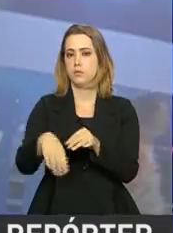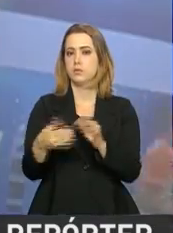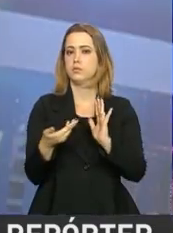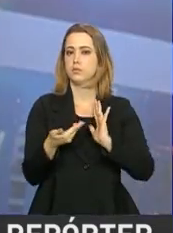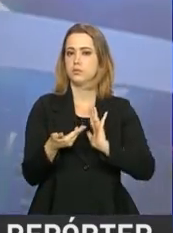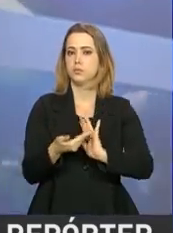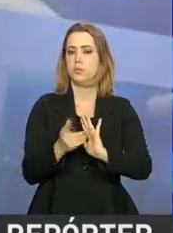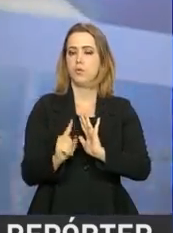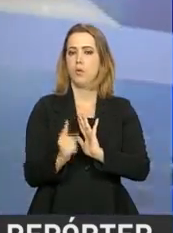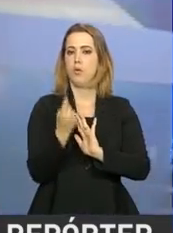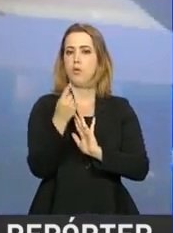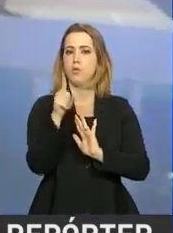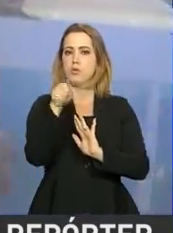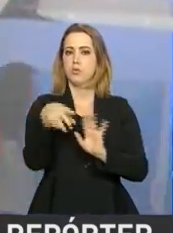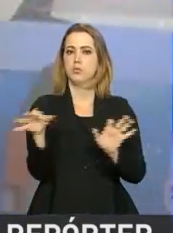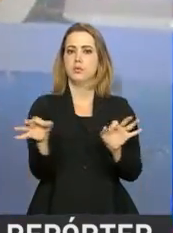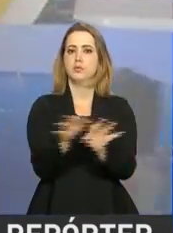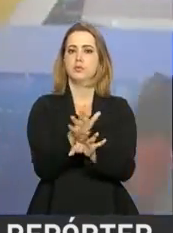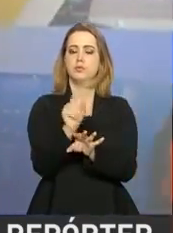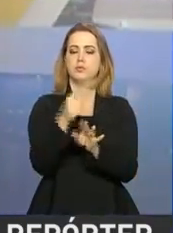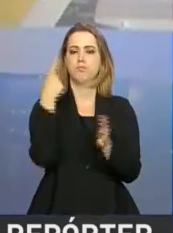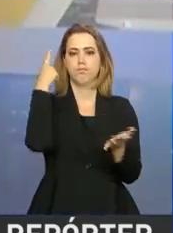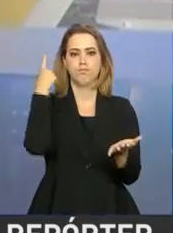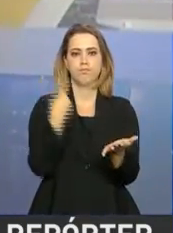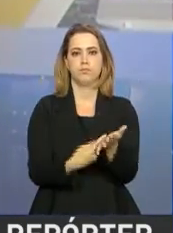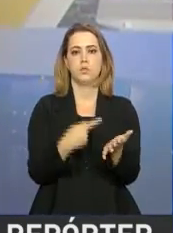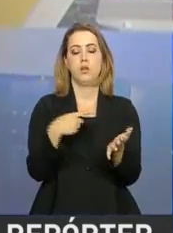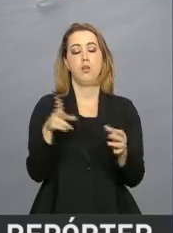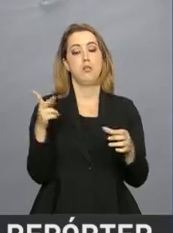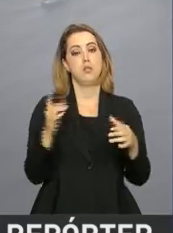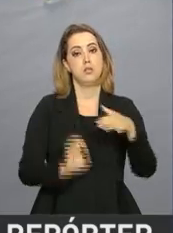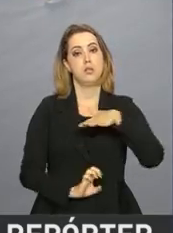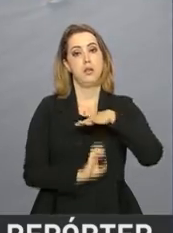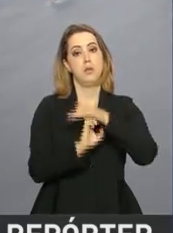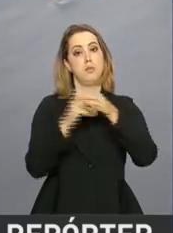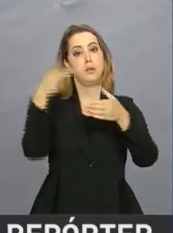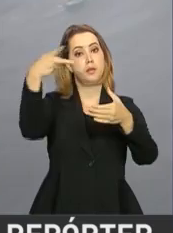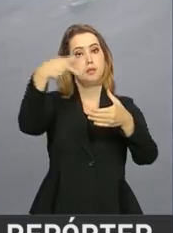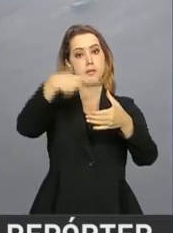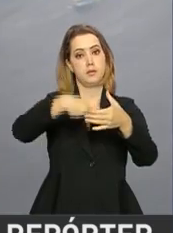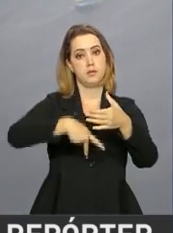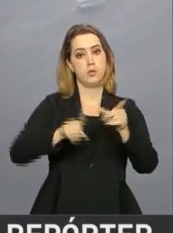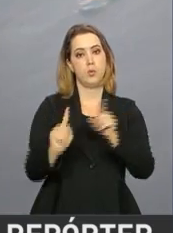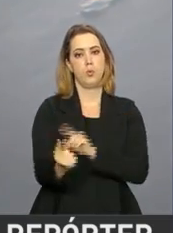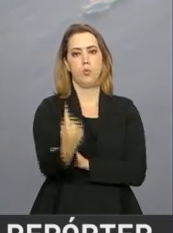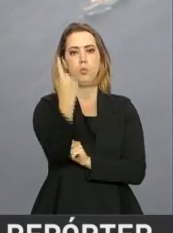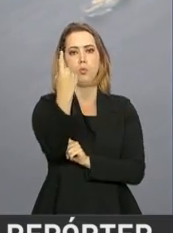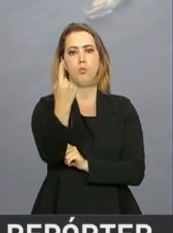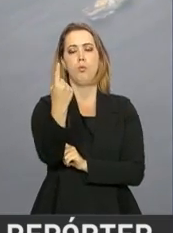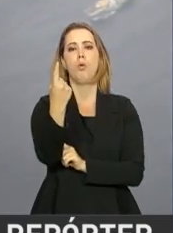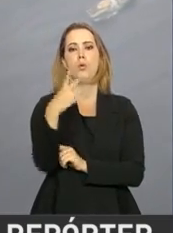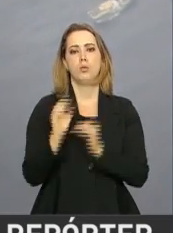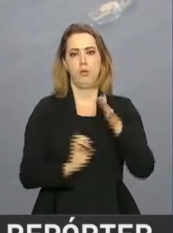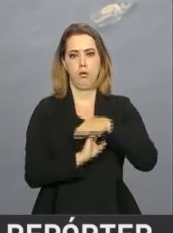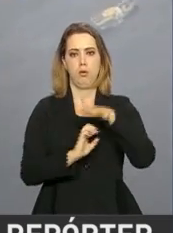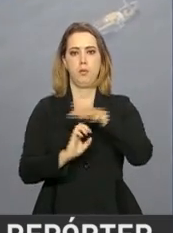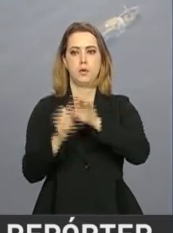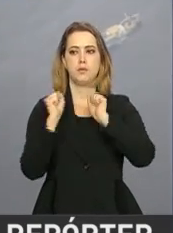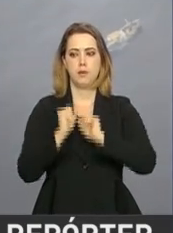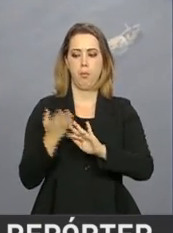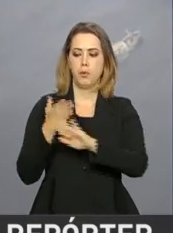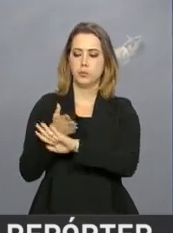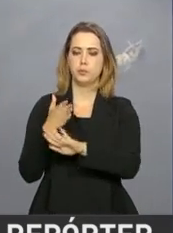Deputados. Uma delas é o fim da obrigatoriedade da Petrobras de ser a exploradora única de todos os campos do pré-sal,